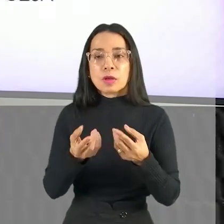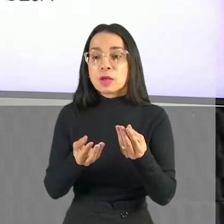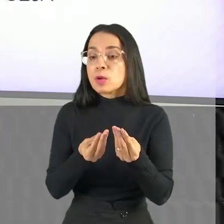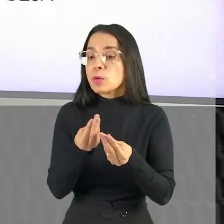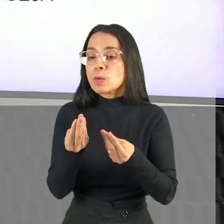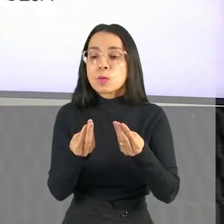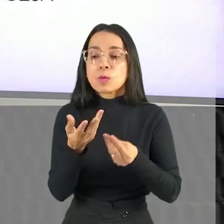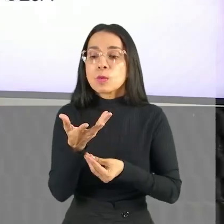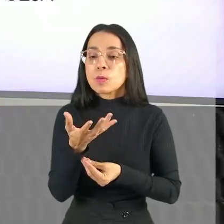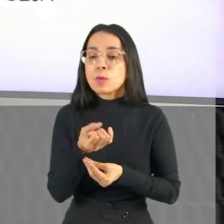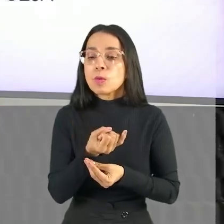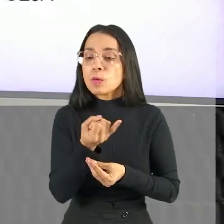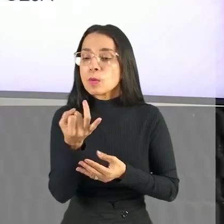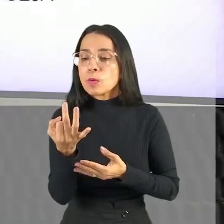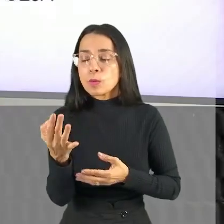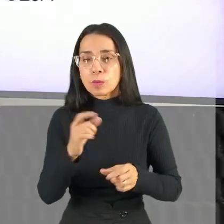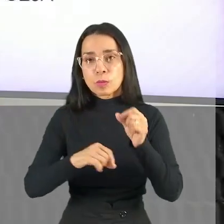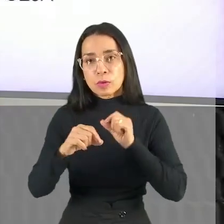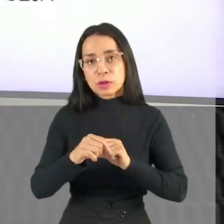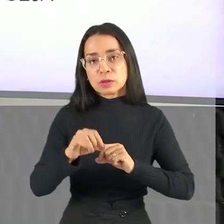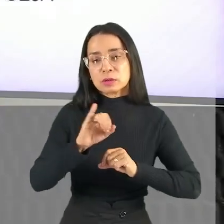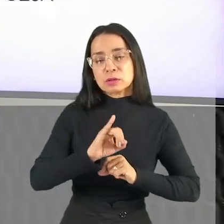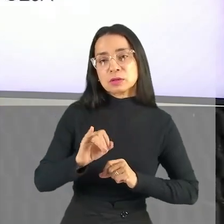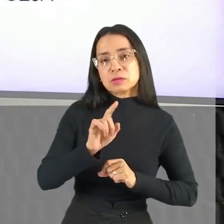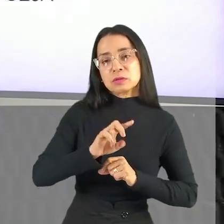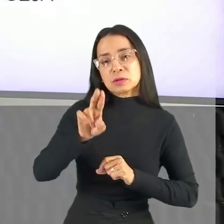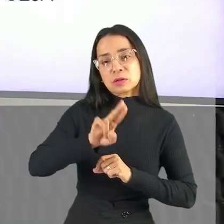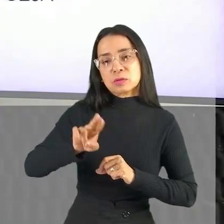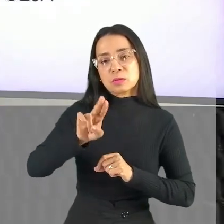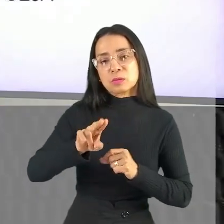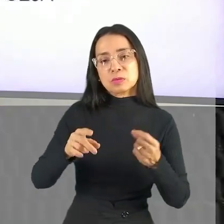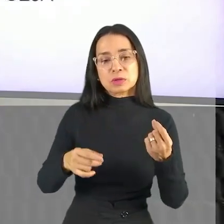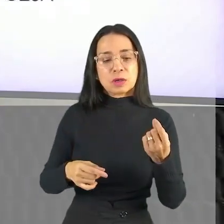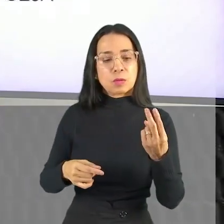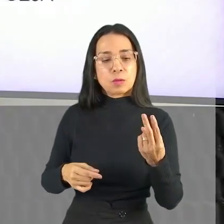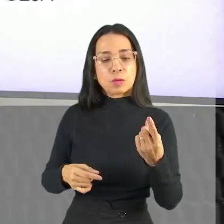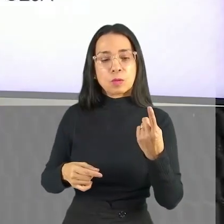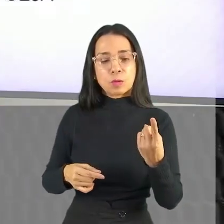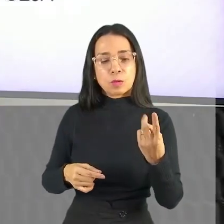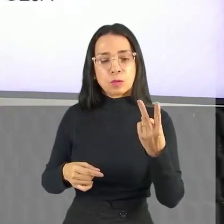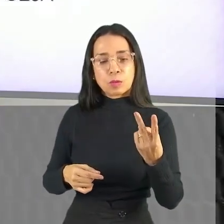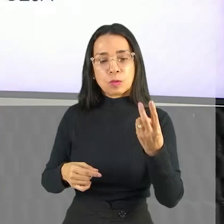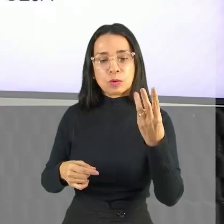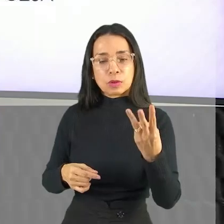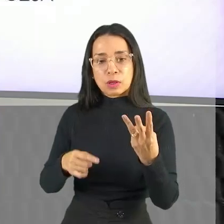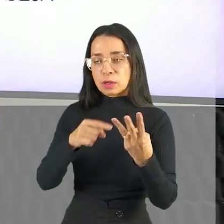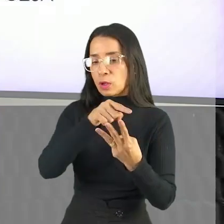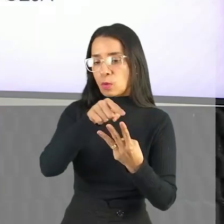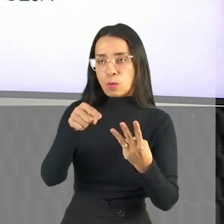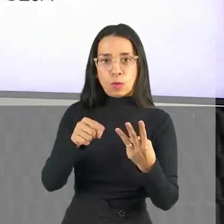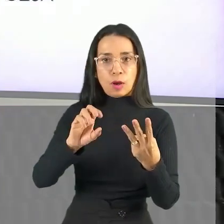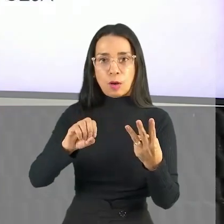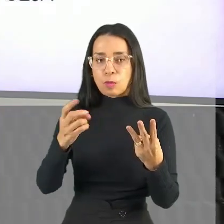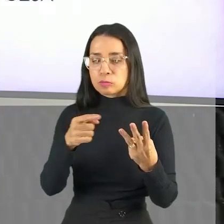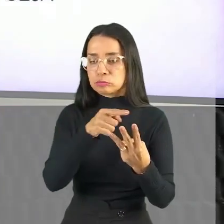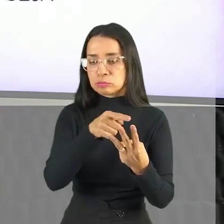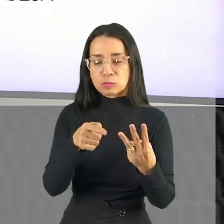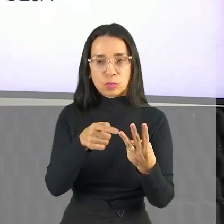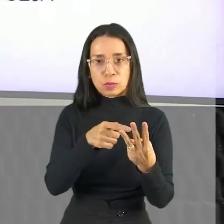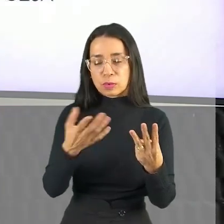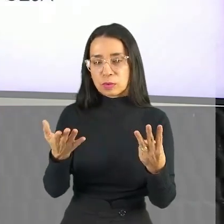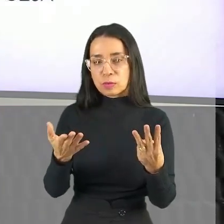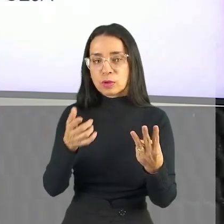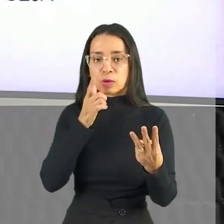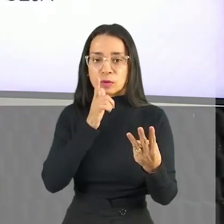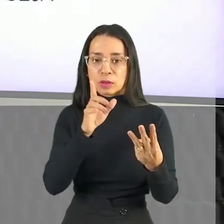quais. Se você utiliza uma dessas 3 palavrinhas, uma dessas 3 expressões, vocês conseguem muito